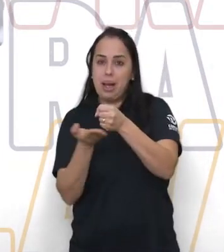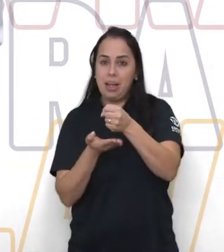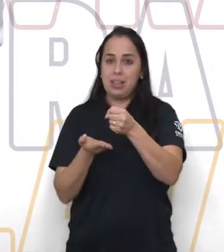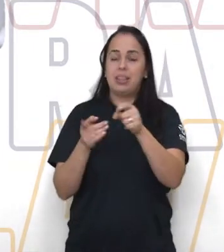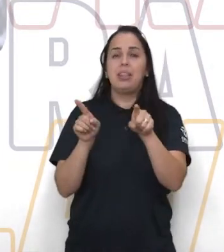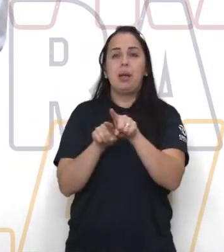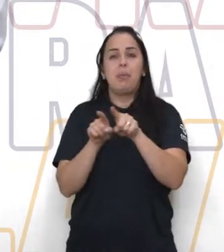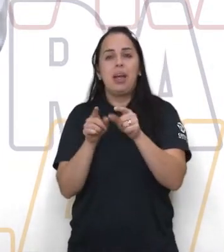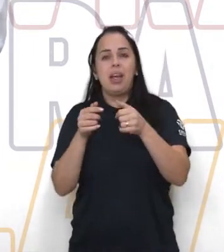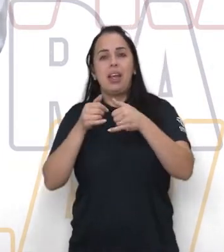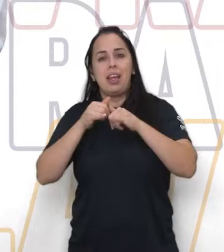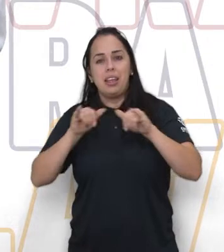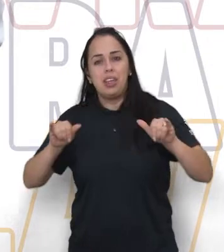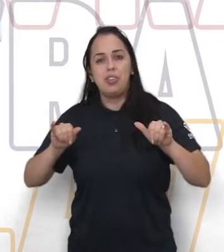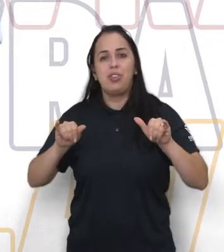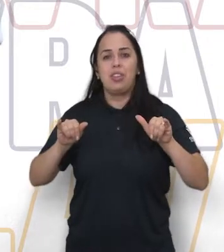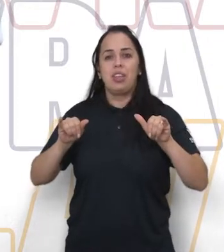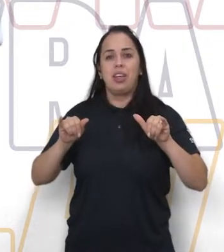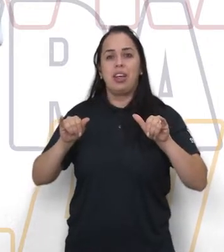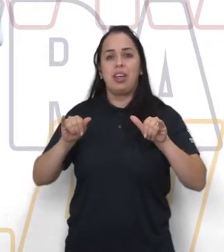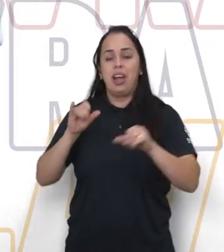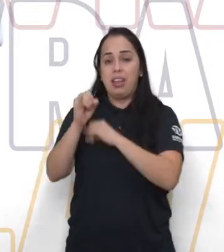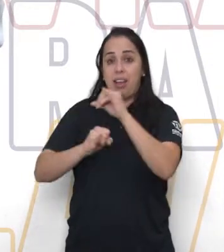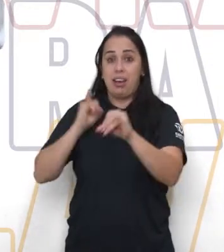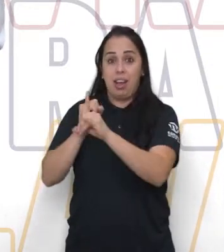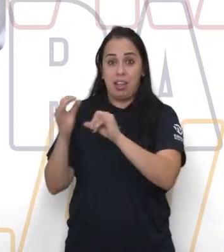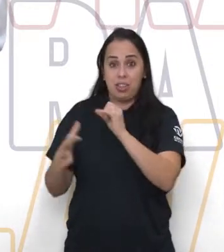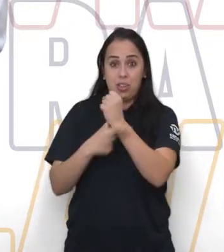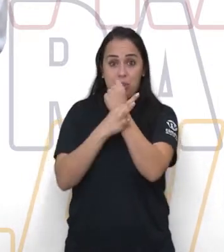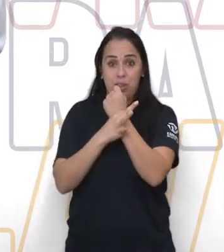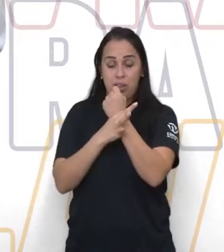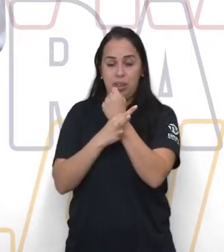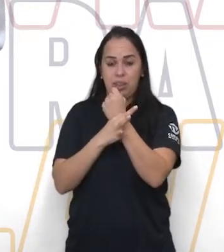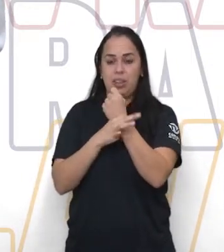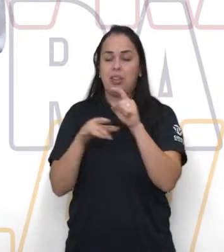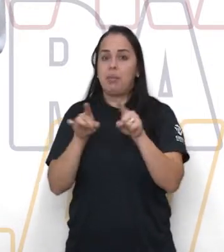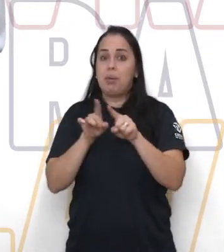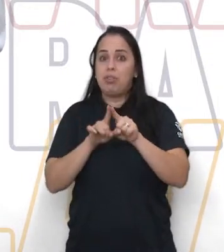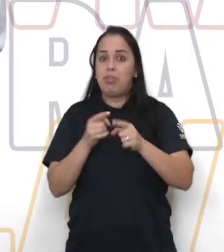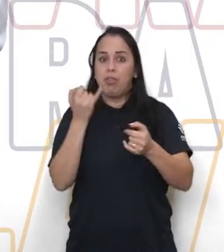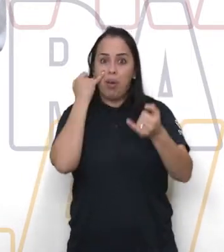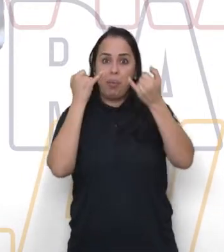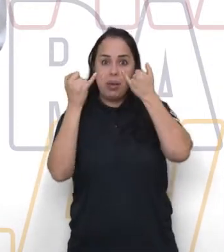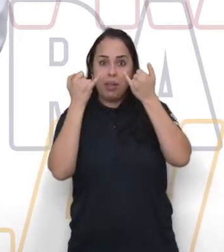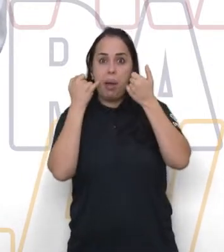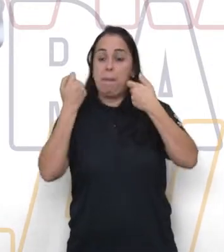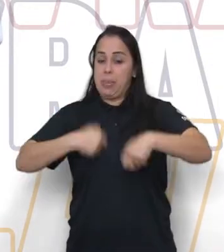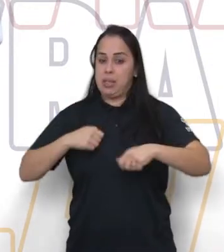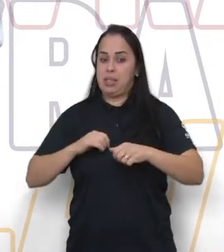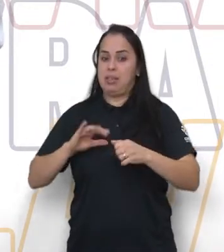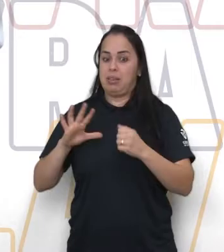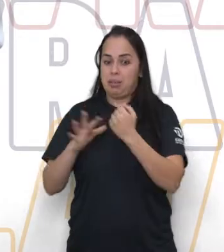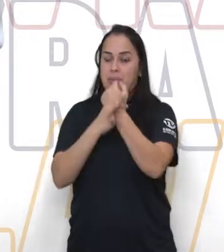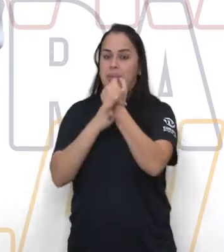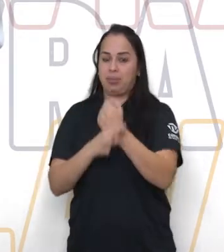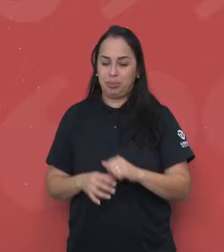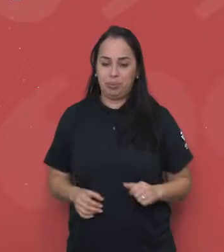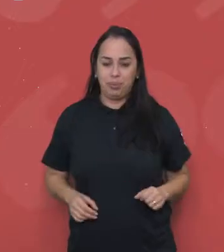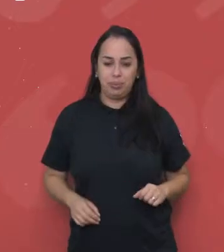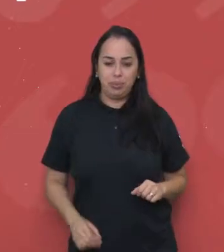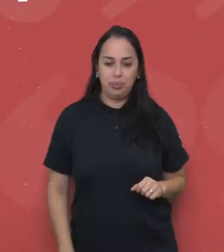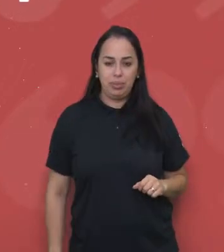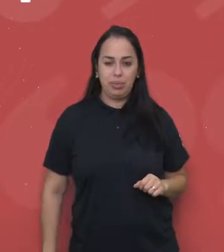que energia saiba e segurança a gente tá falando muito de dados né você tem que ter uma forma de proteger esses